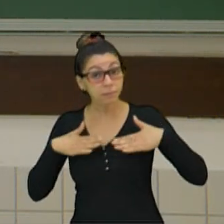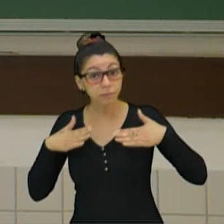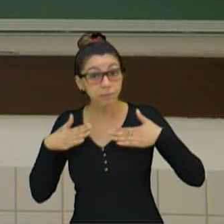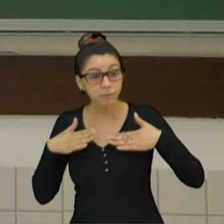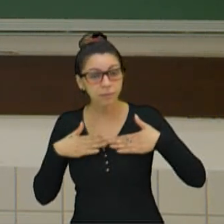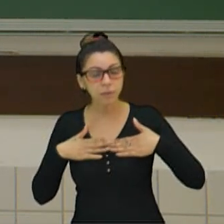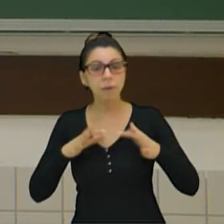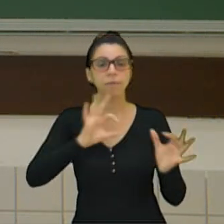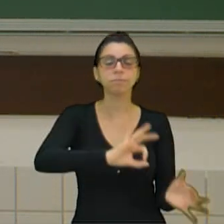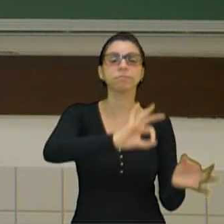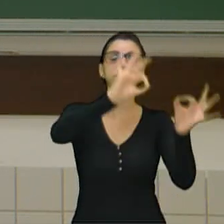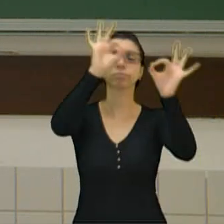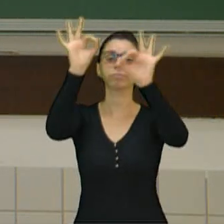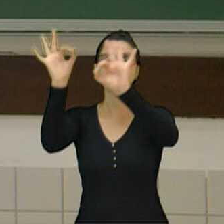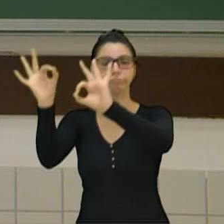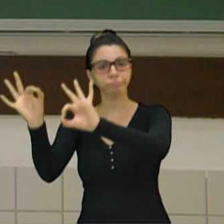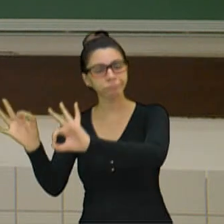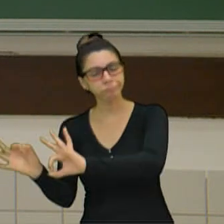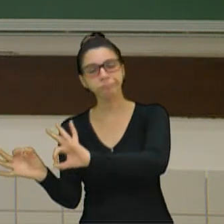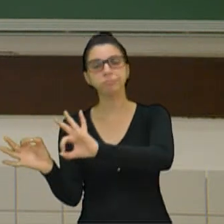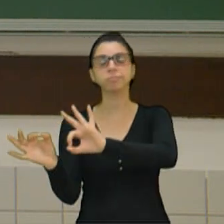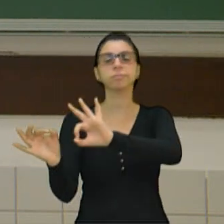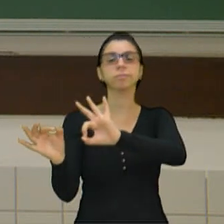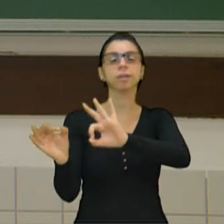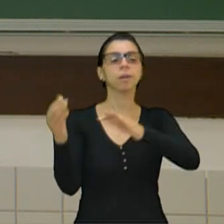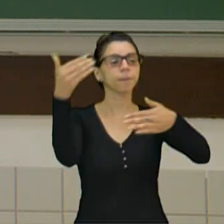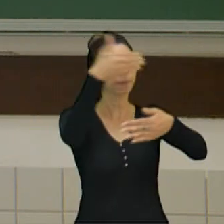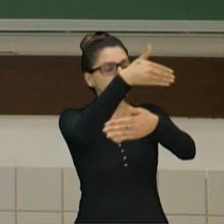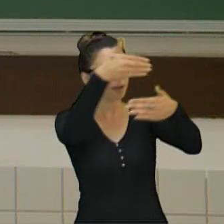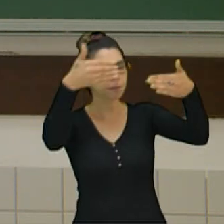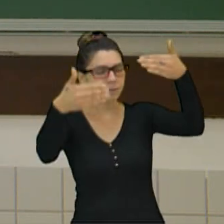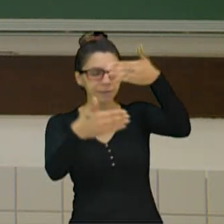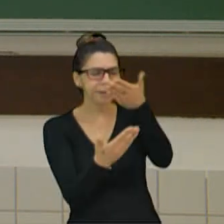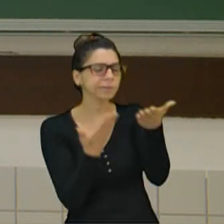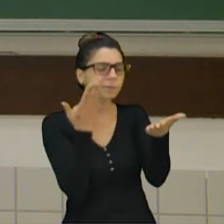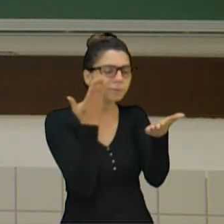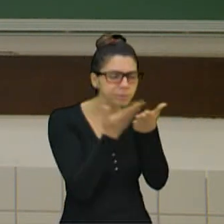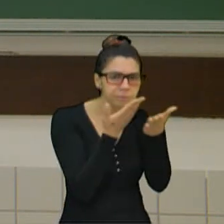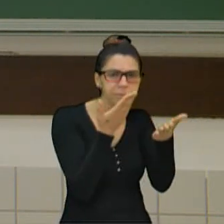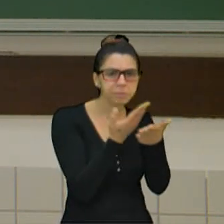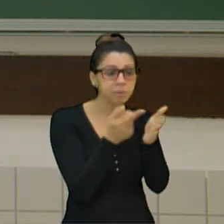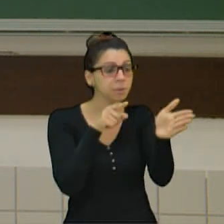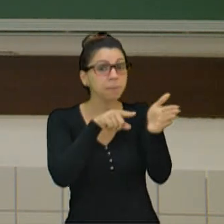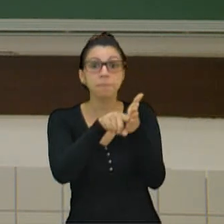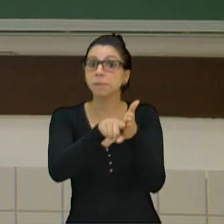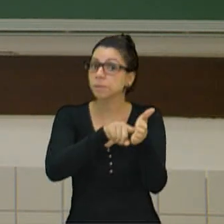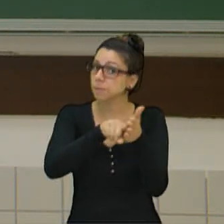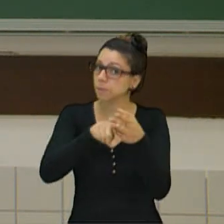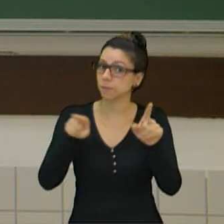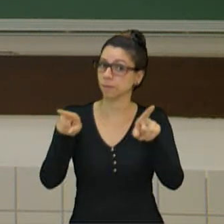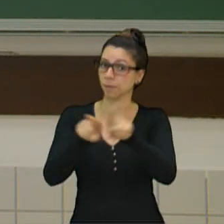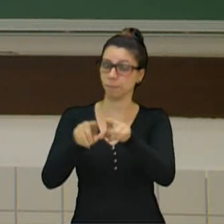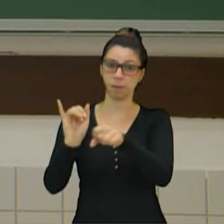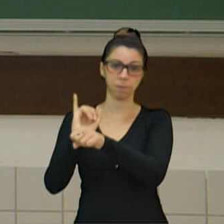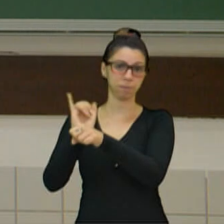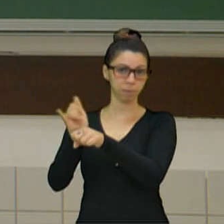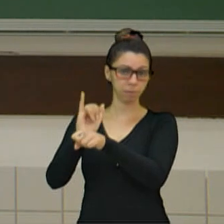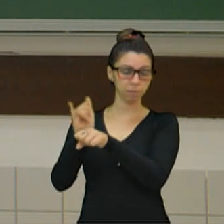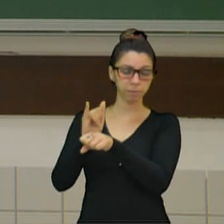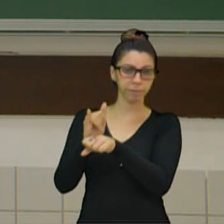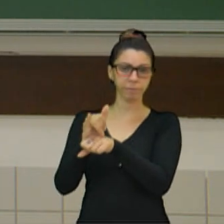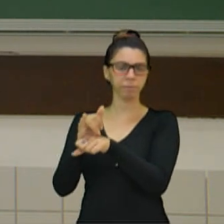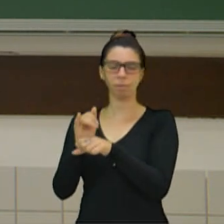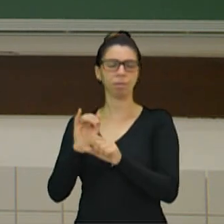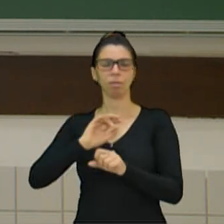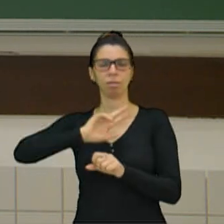só você assistir a aula de volta, ler os slides depois com calma, pesquisa também vídeos no YouTube sobre isso, você vai ver que não é